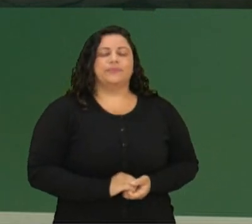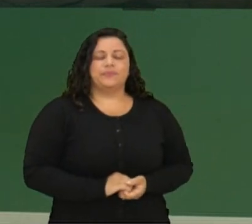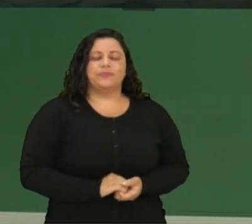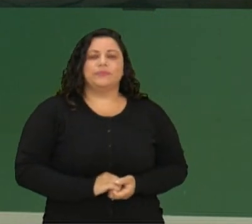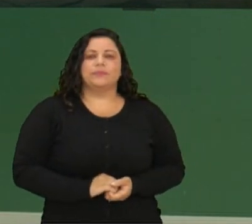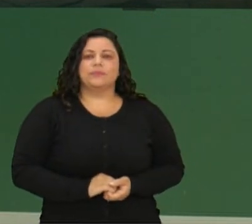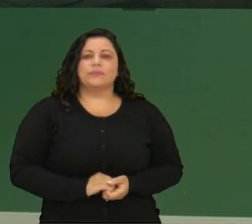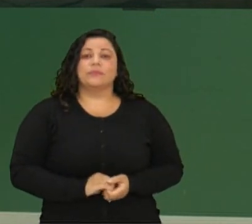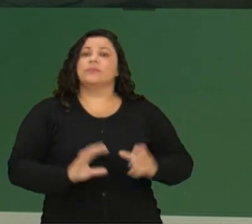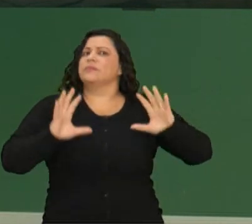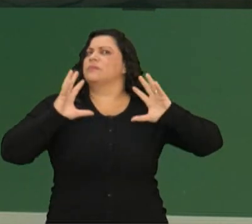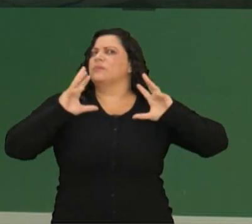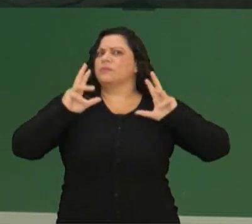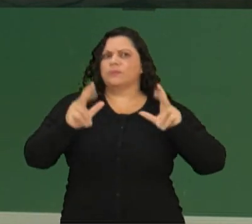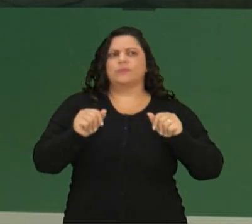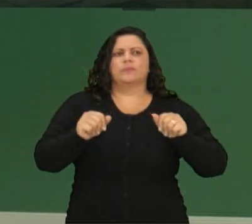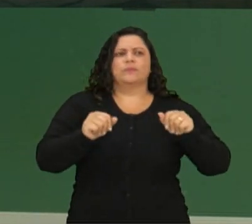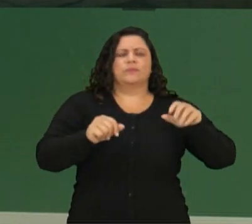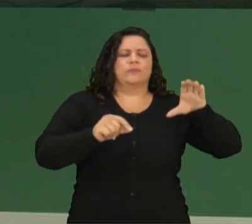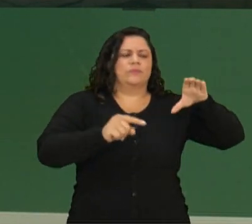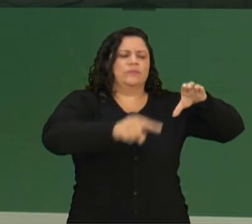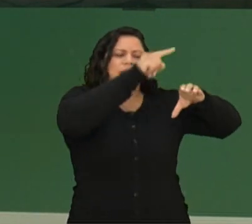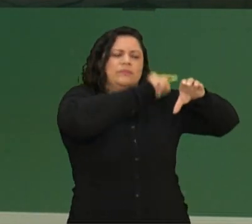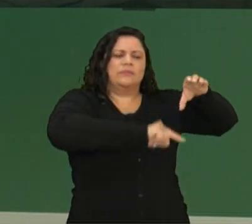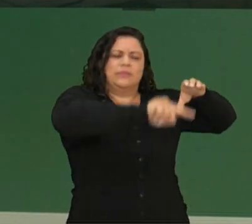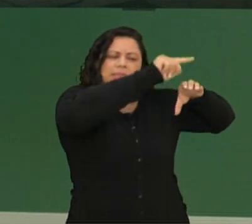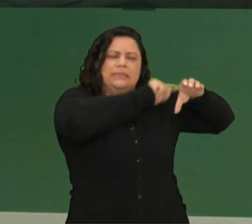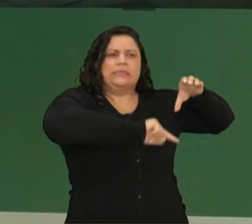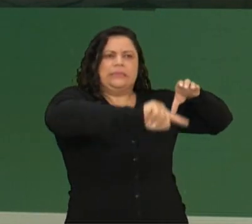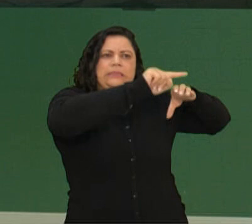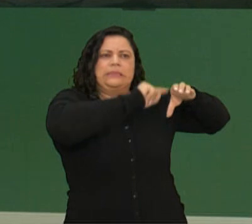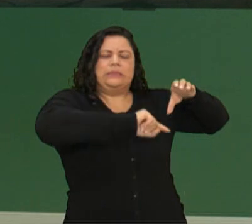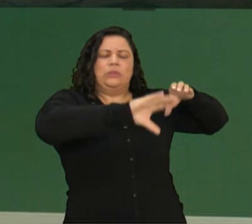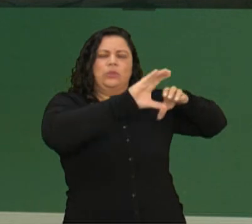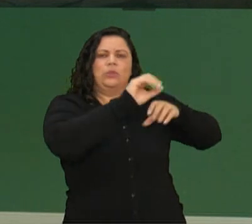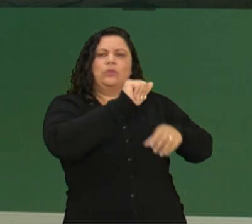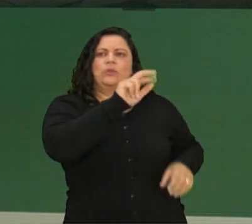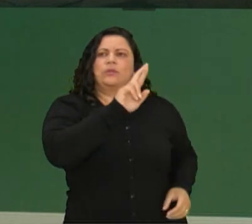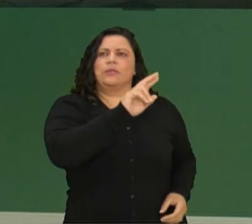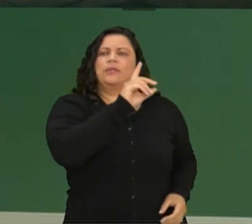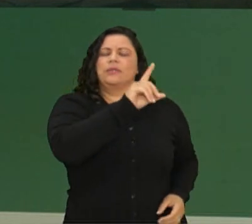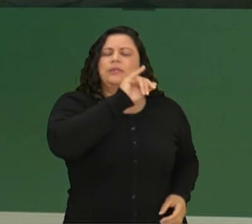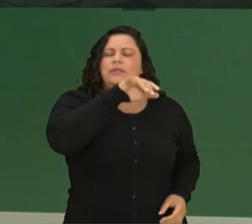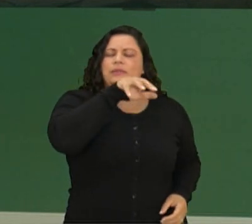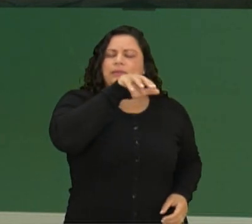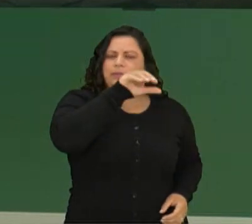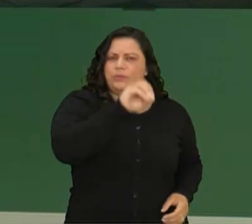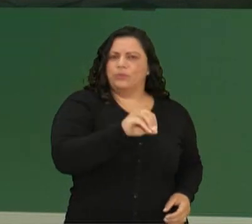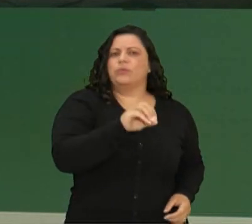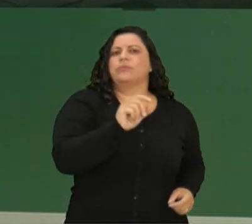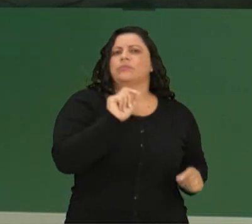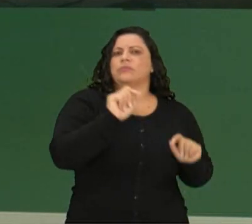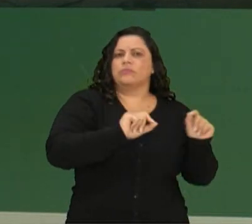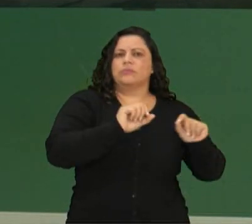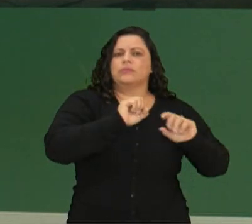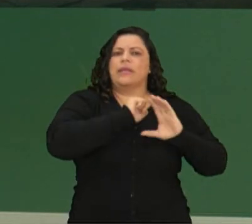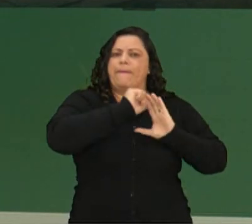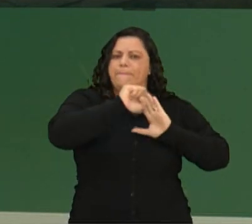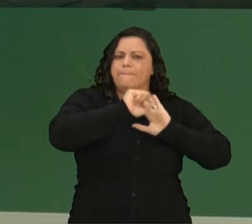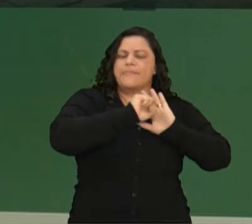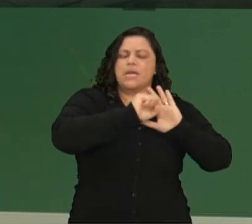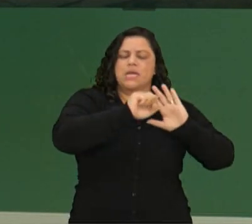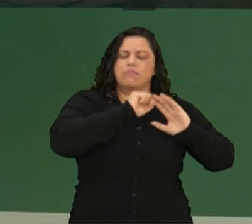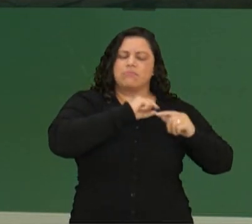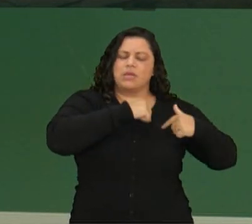Tudo isso é chamado de ciclo cardíaco, tá? Então, pela ciência, pela medicina, essas batidas, esses movimentos